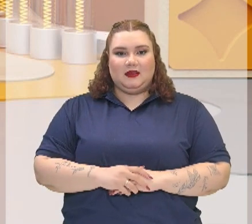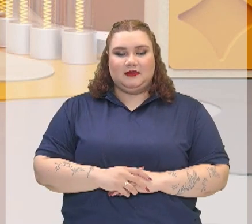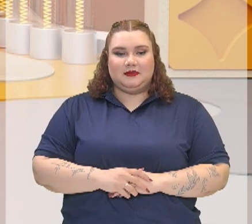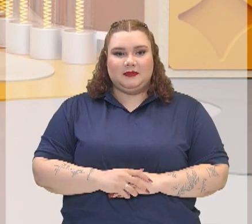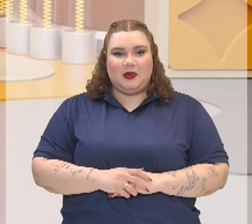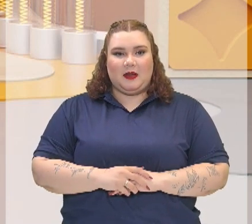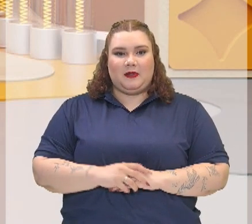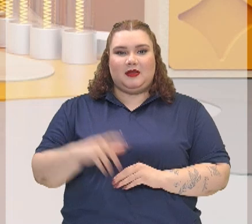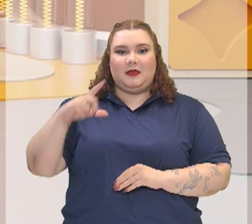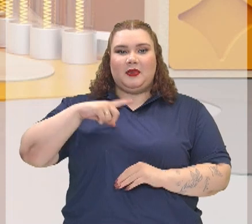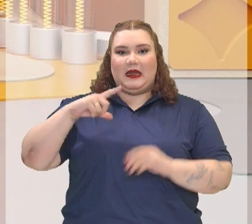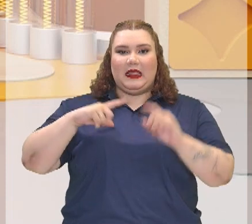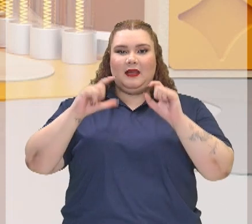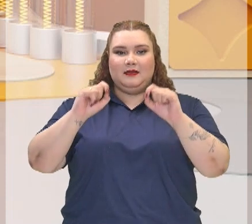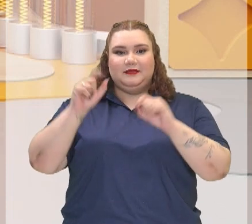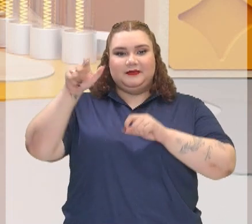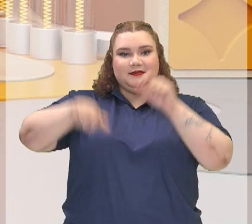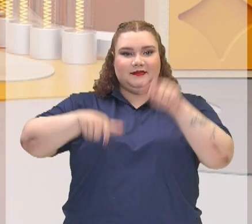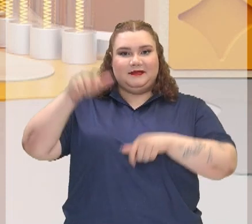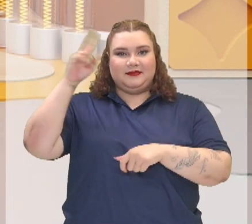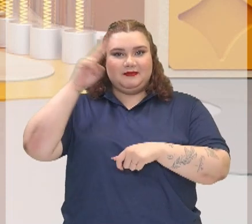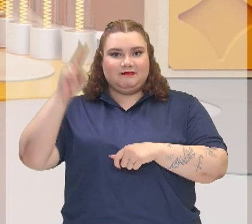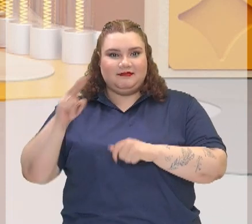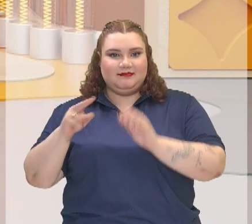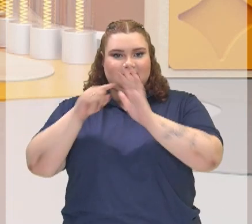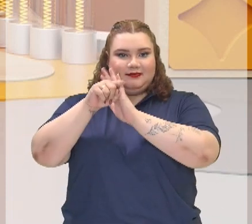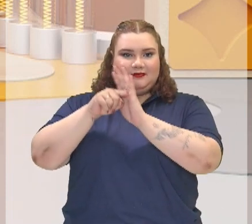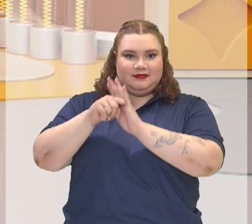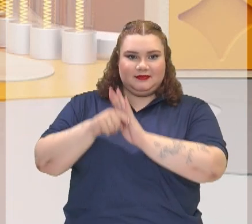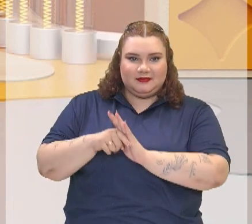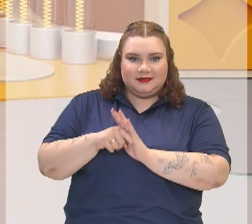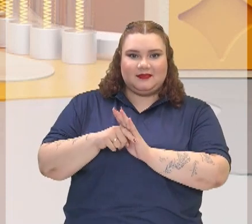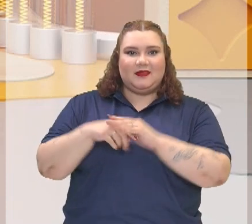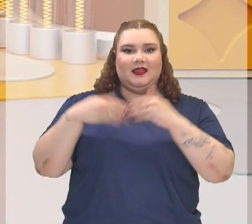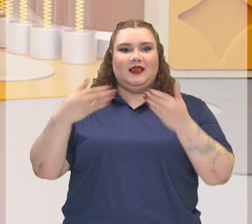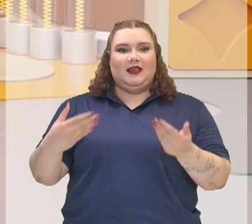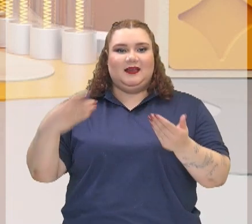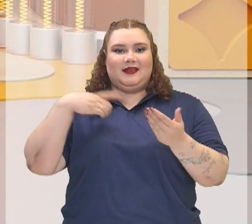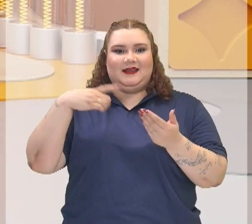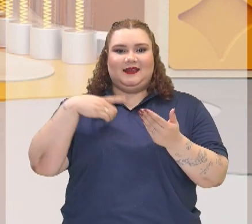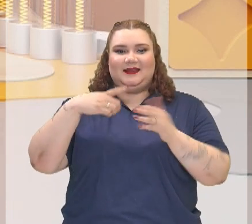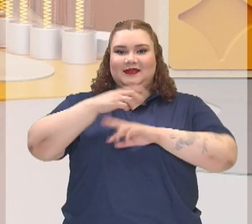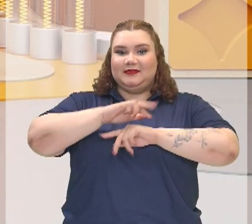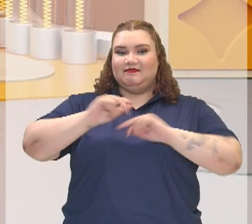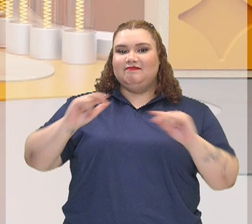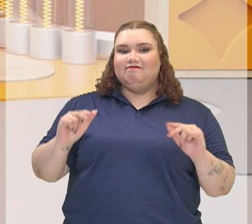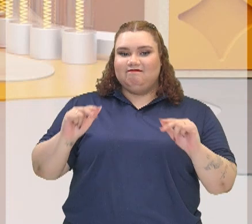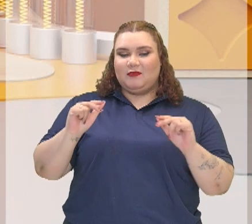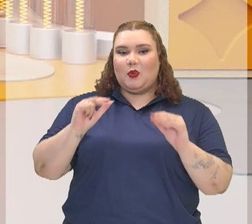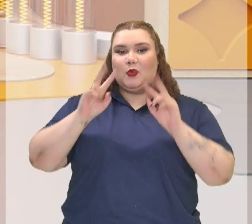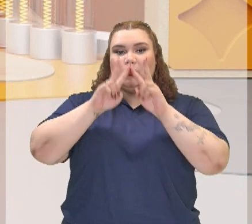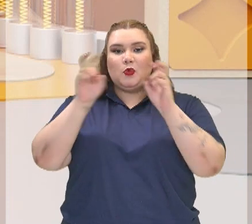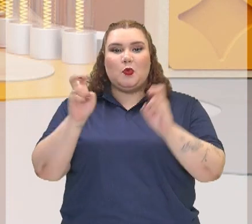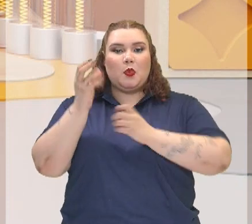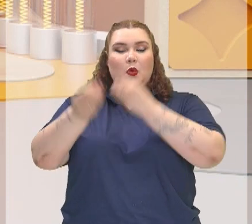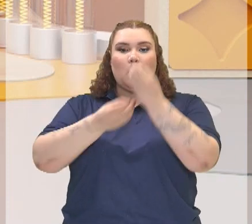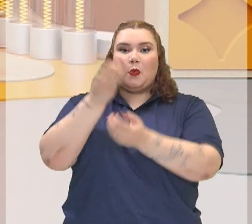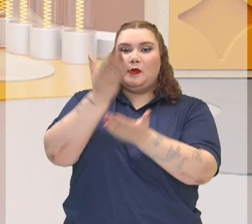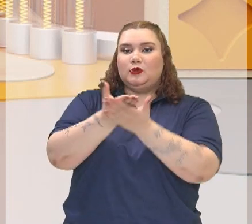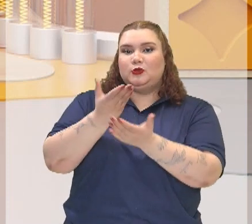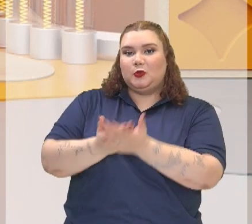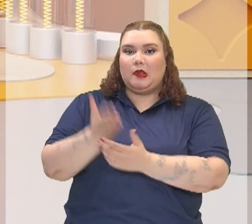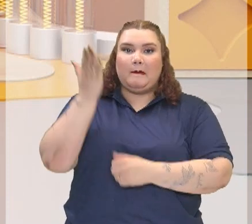Os historiadores, eles possuem ideias diferentes sobre como eles estudam